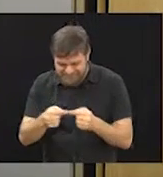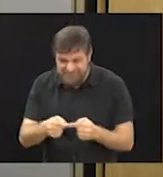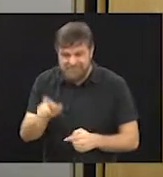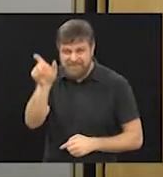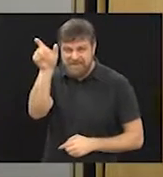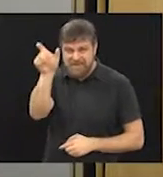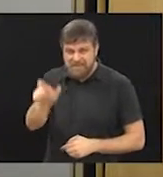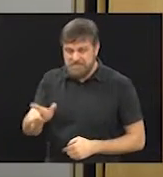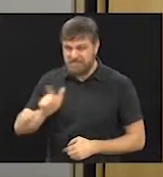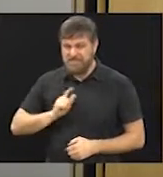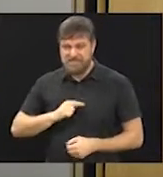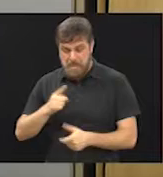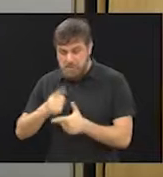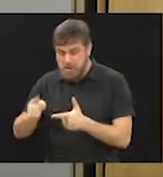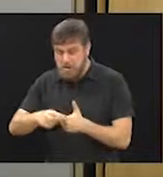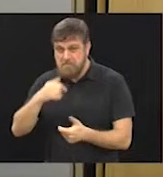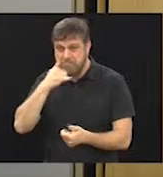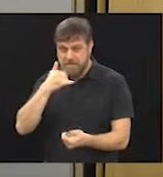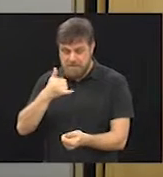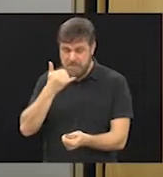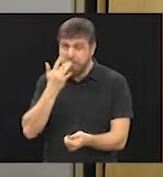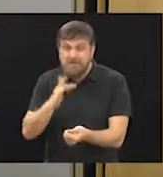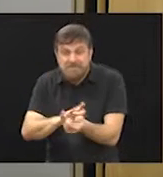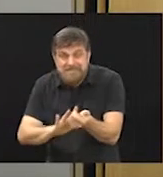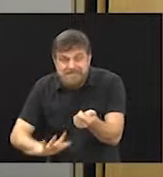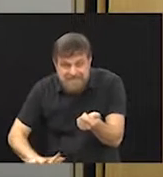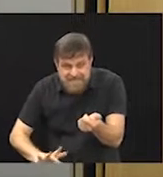distúrbios hidroeletrolíticos,